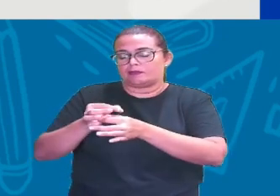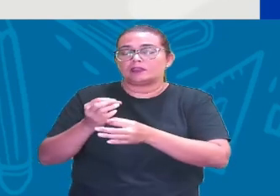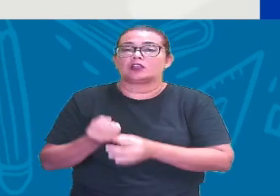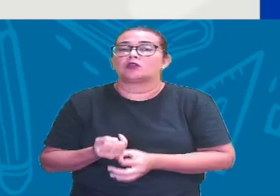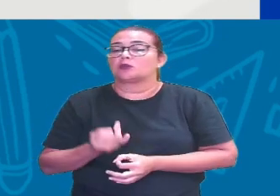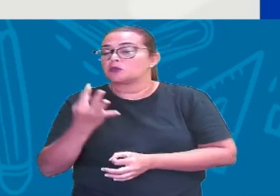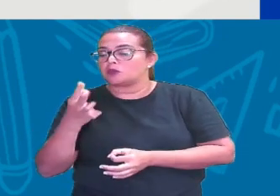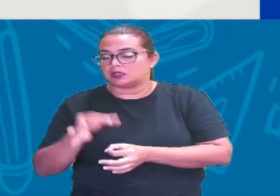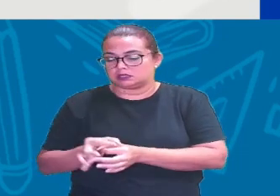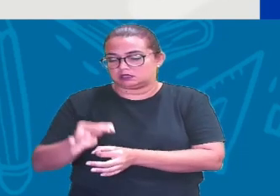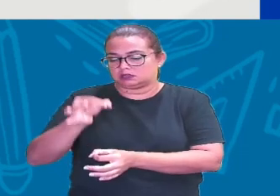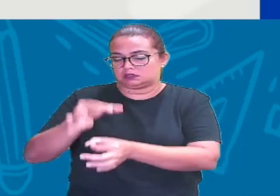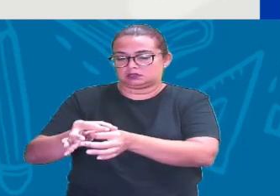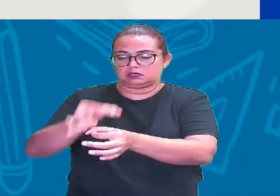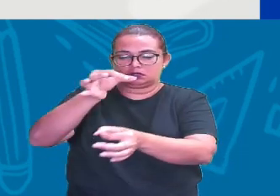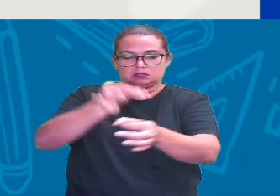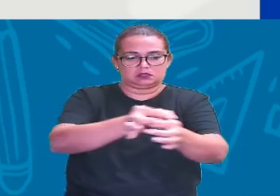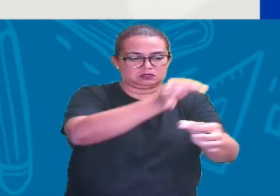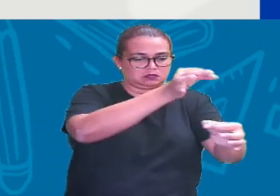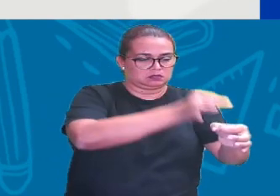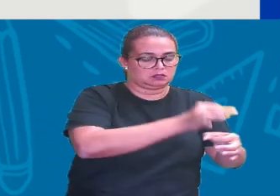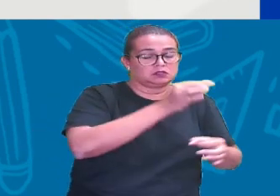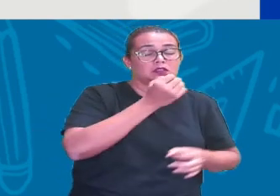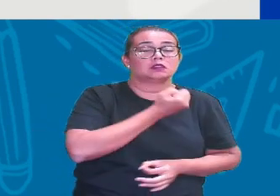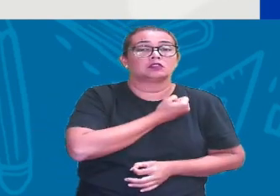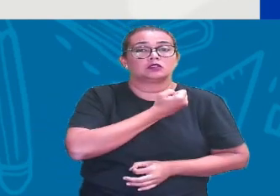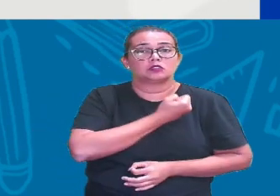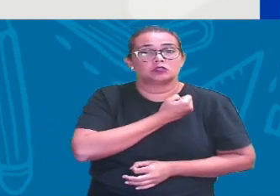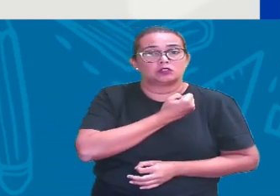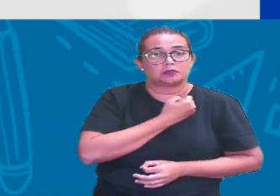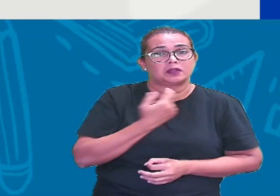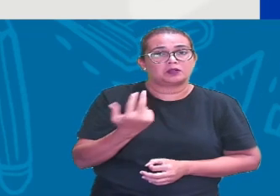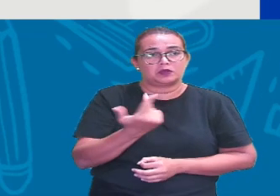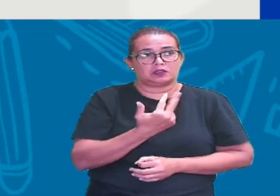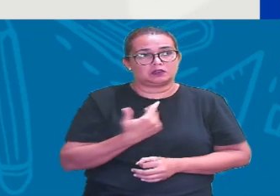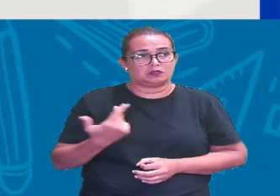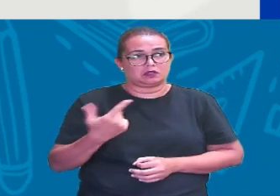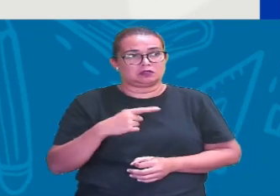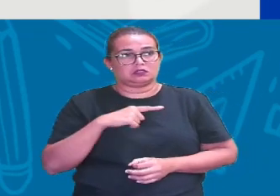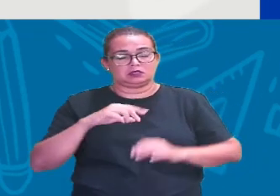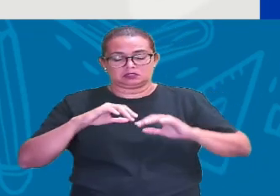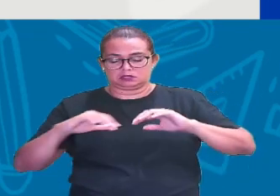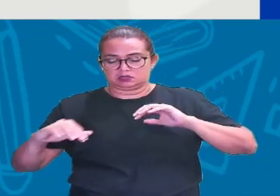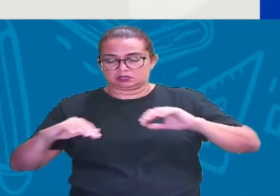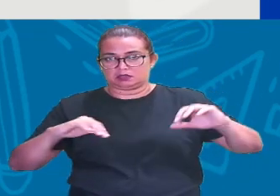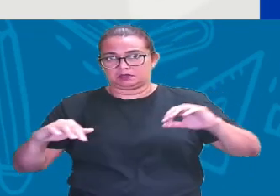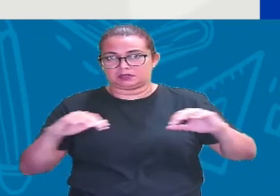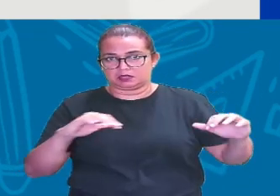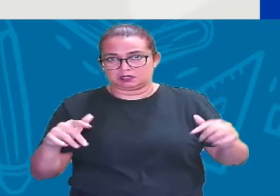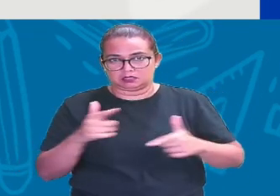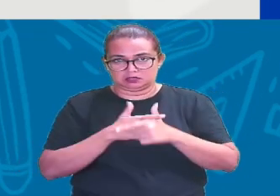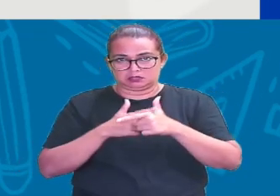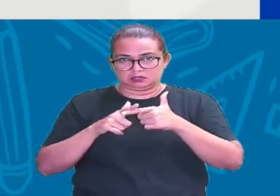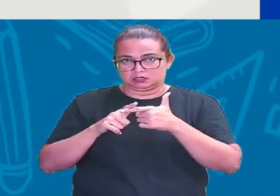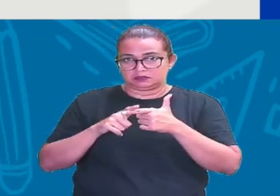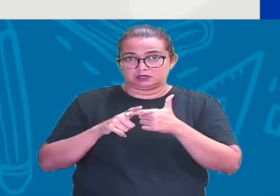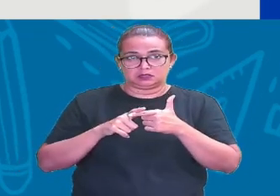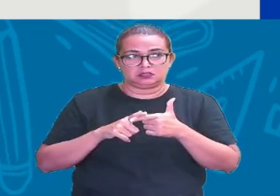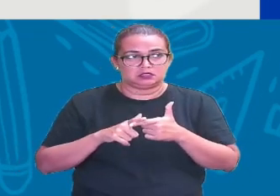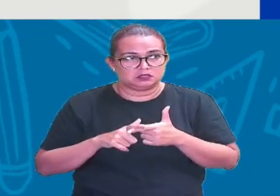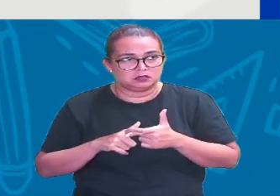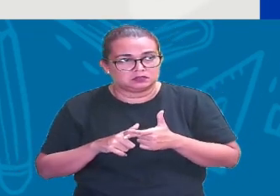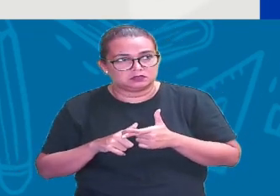ter números em comum e nós estamos fazendo separações aí, divisões, tá certo?